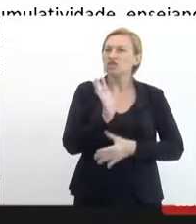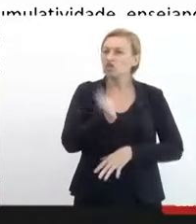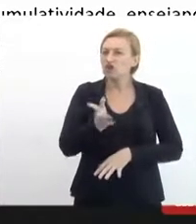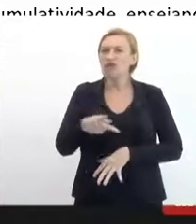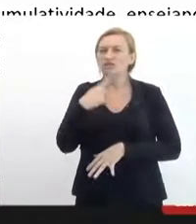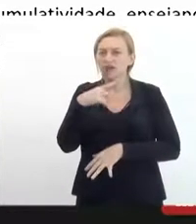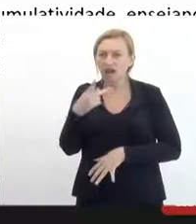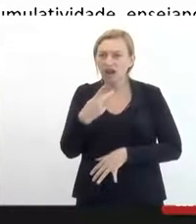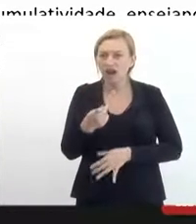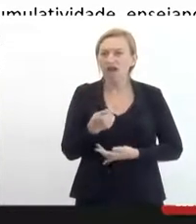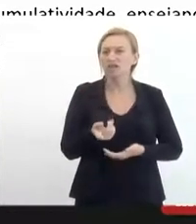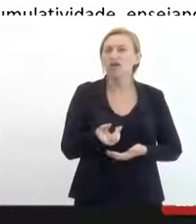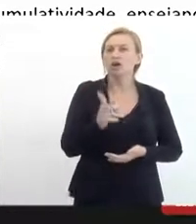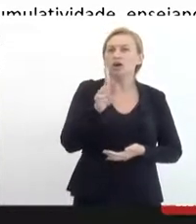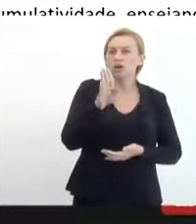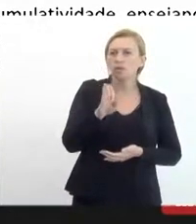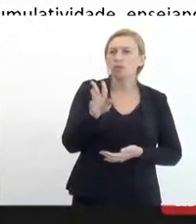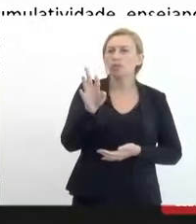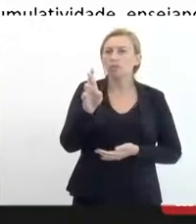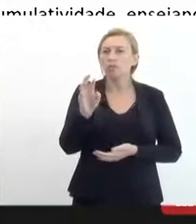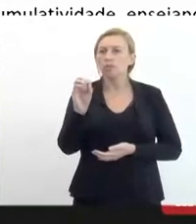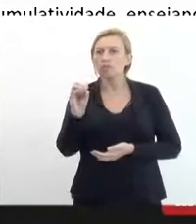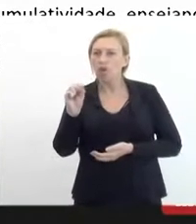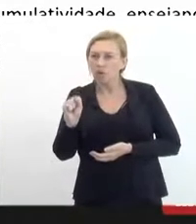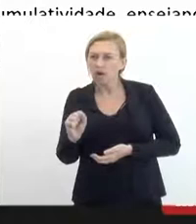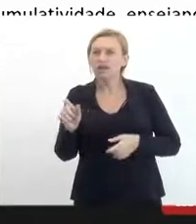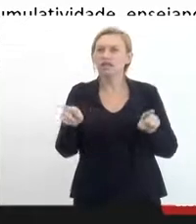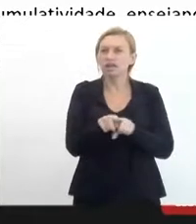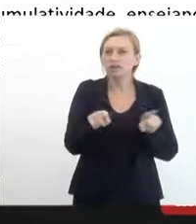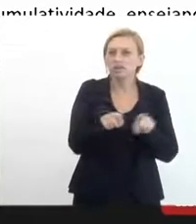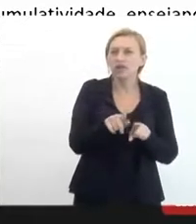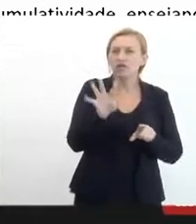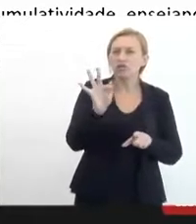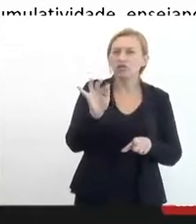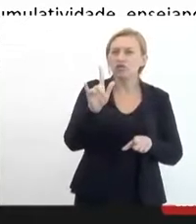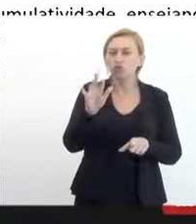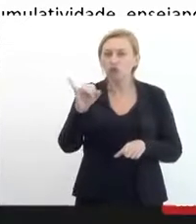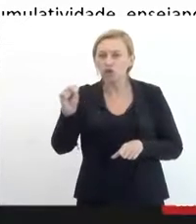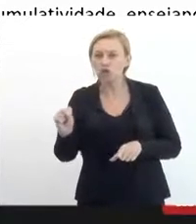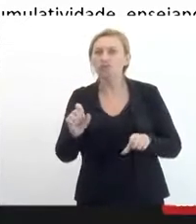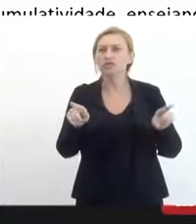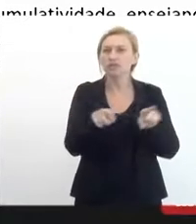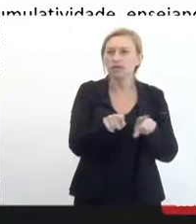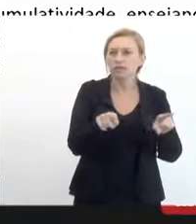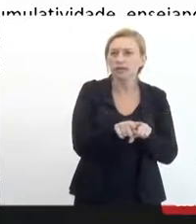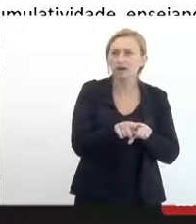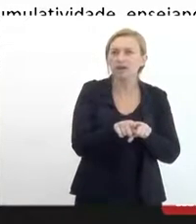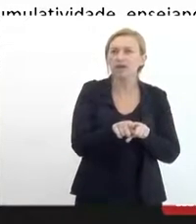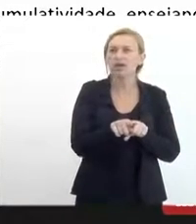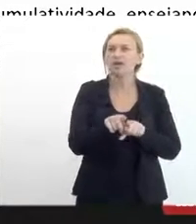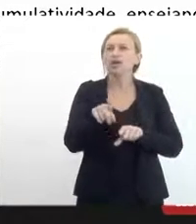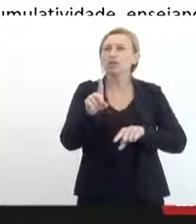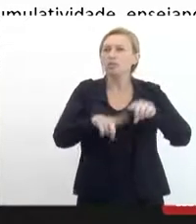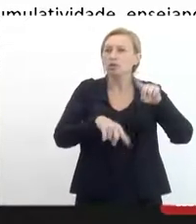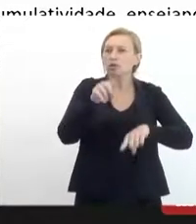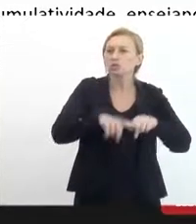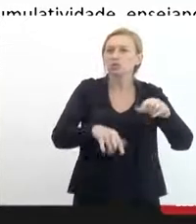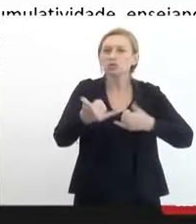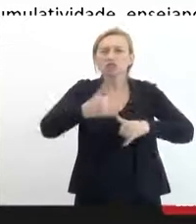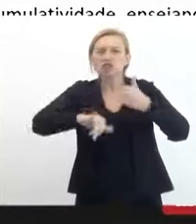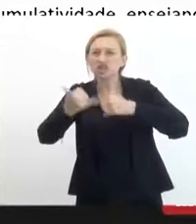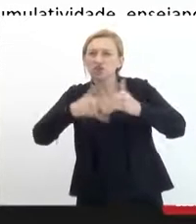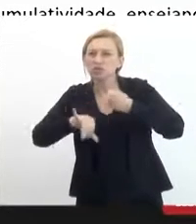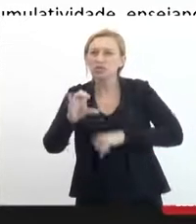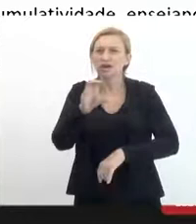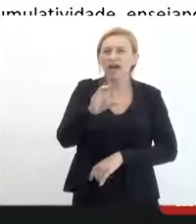colocado, ora sobre brocas, ora sobre fluidos, produtos químicos, insumos e catalisadores.